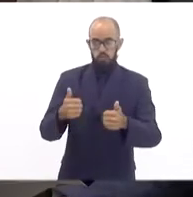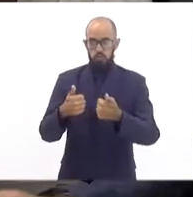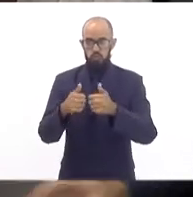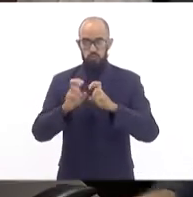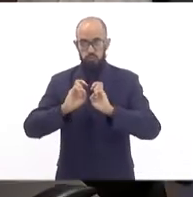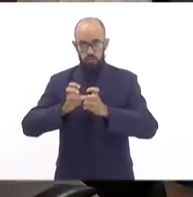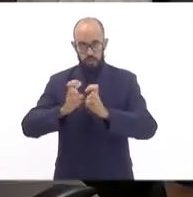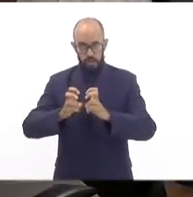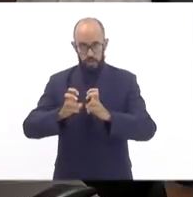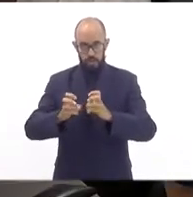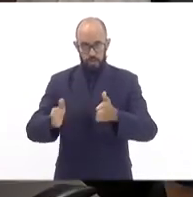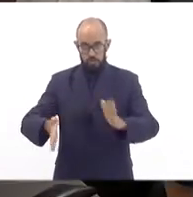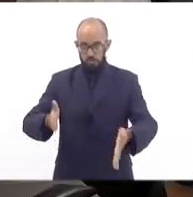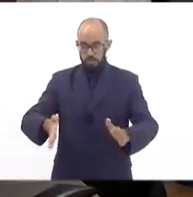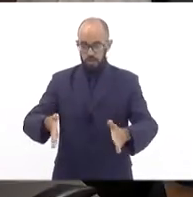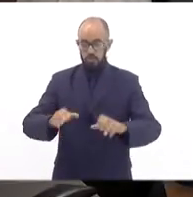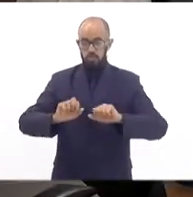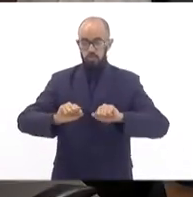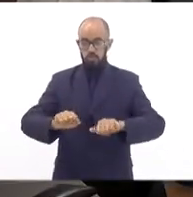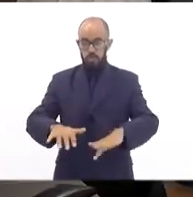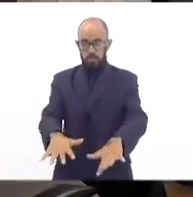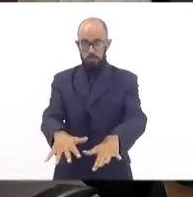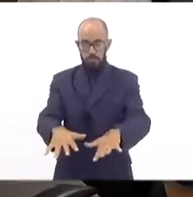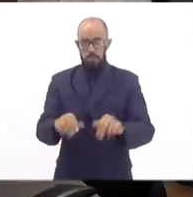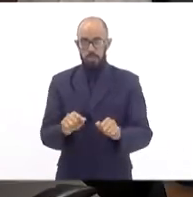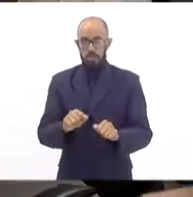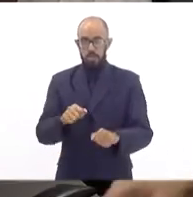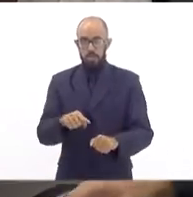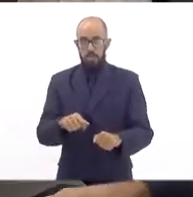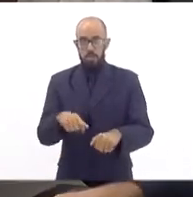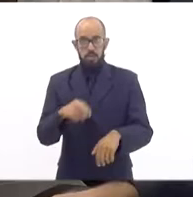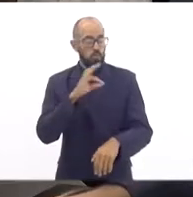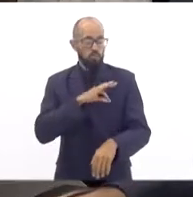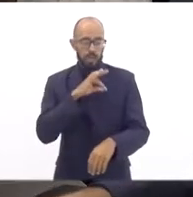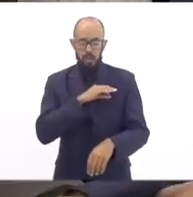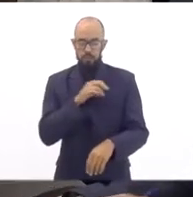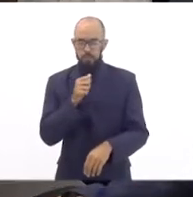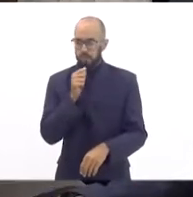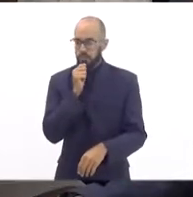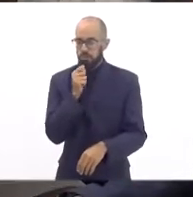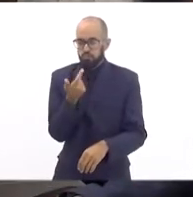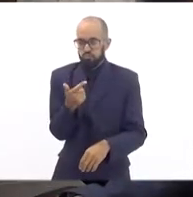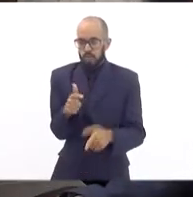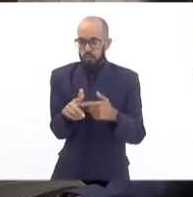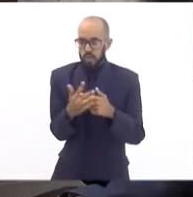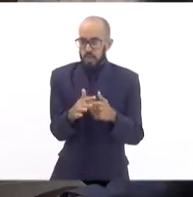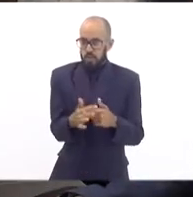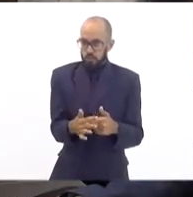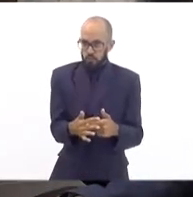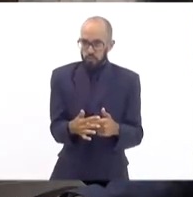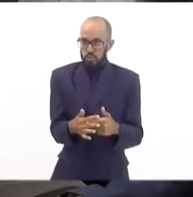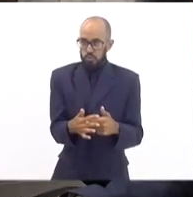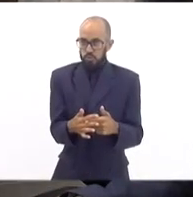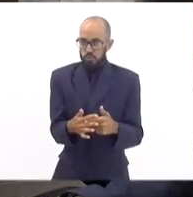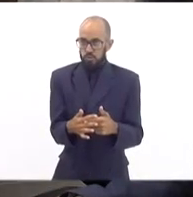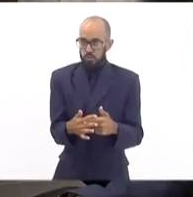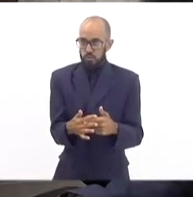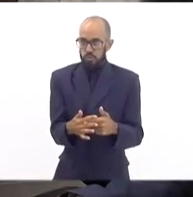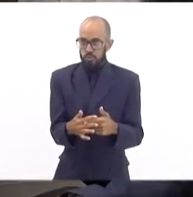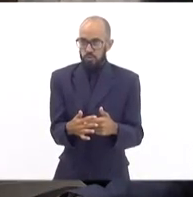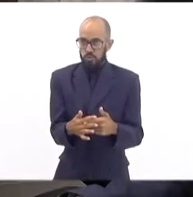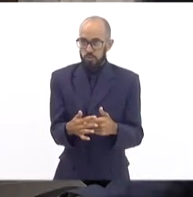cima de um período pandêmico em que os salários não foram reajustados e